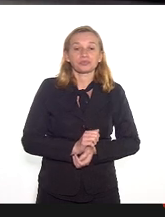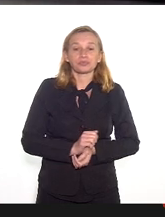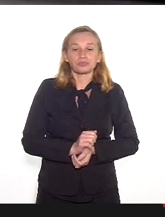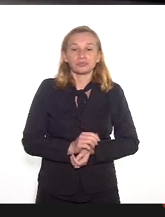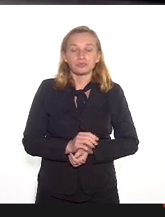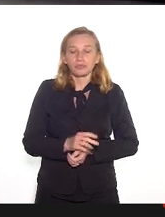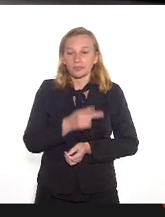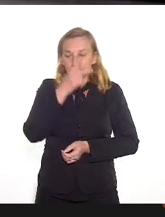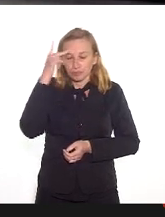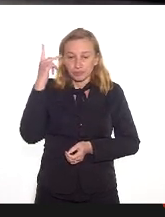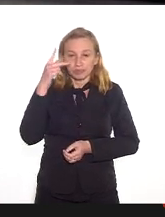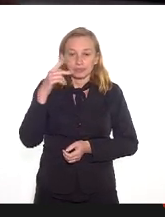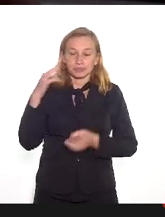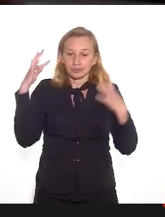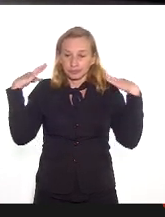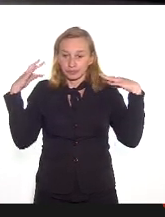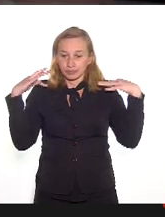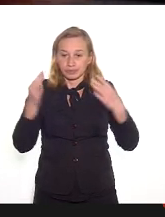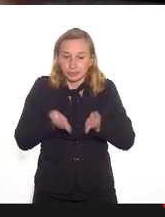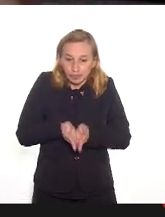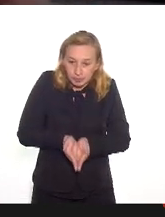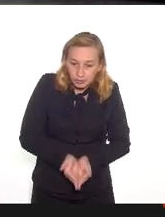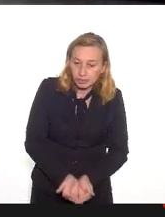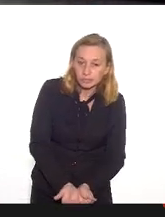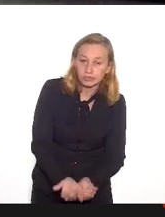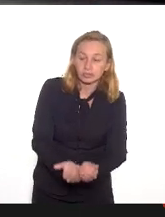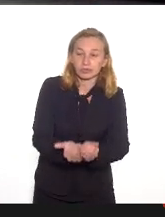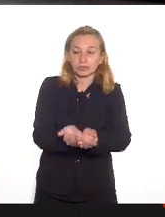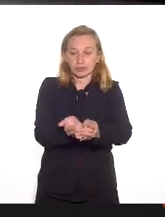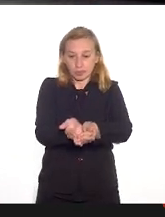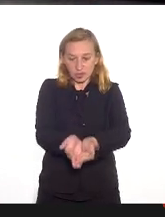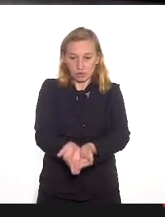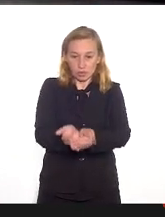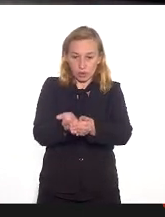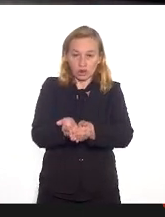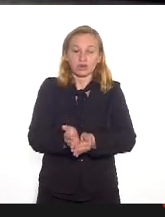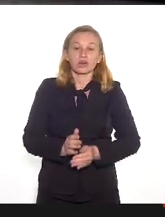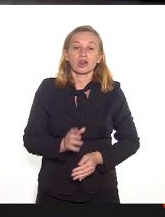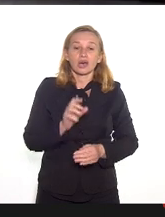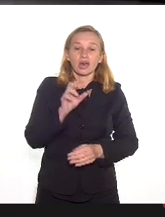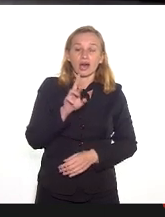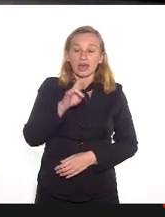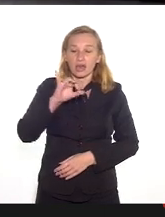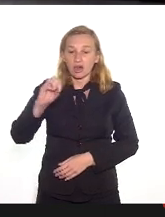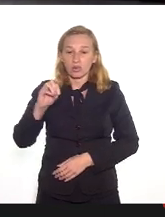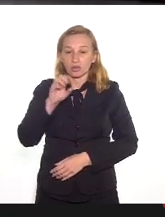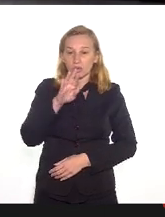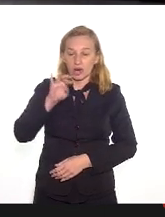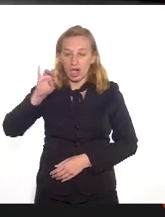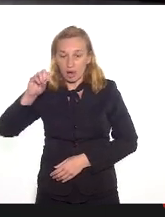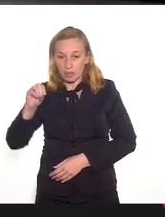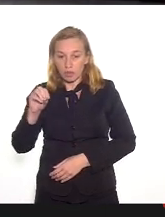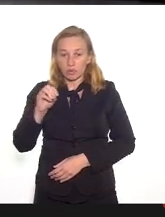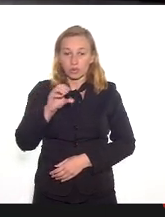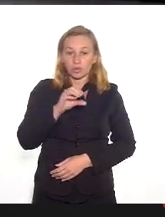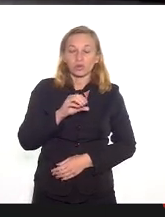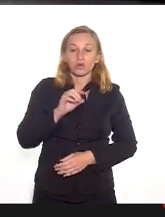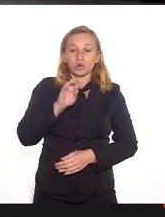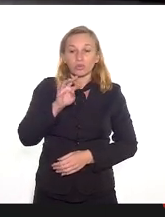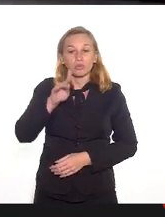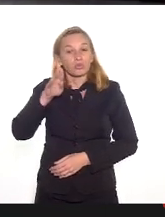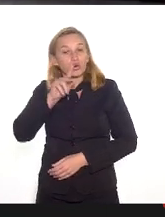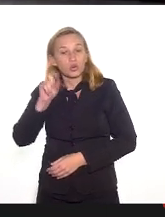do turismo subaquático, quanto também da Baixada Litorânea, e aí eu me dirijo a Arraial do Cabo, Cabo Frio, Búzios, etc., com a